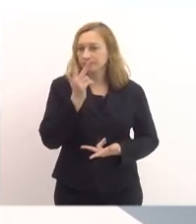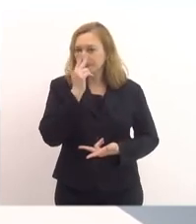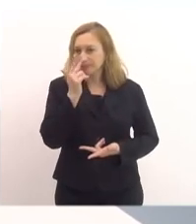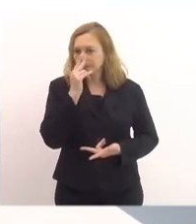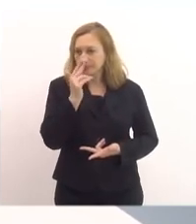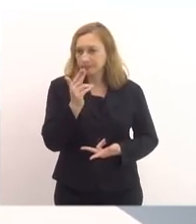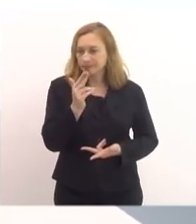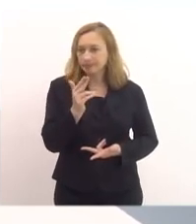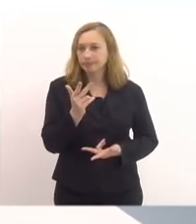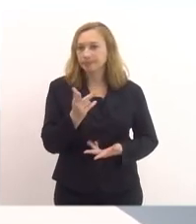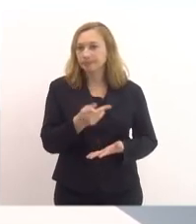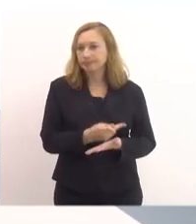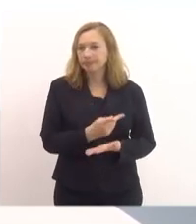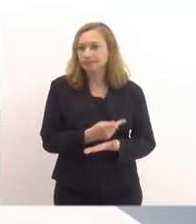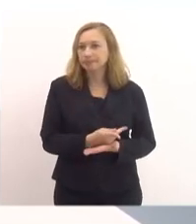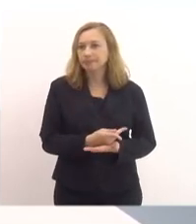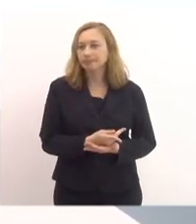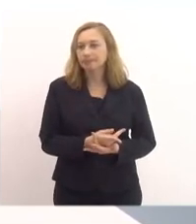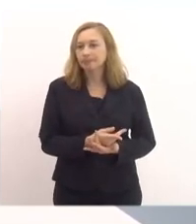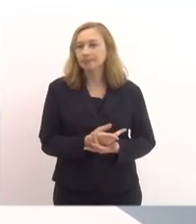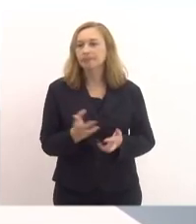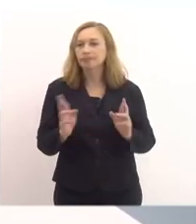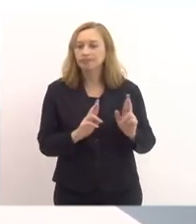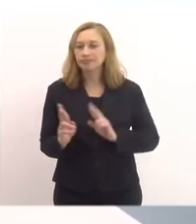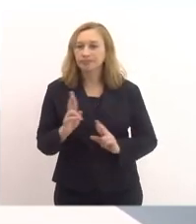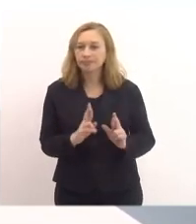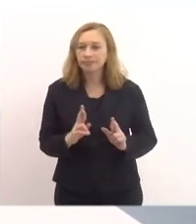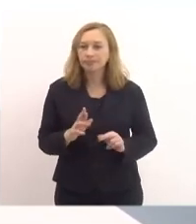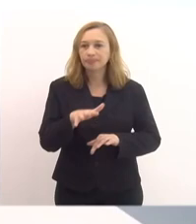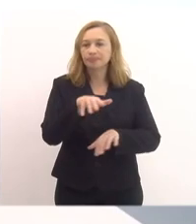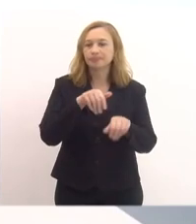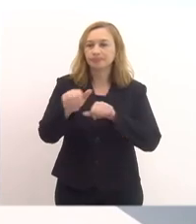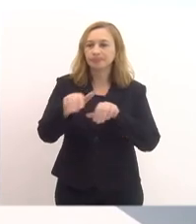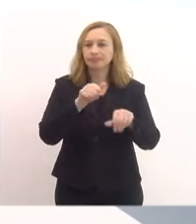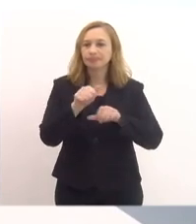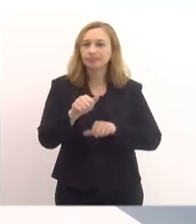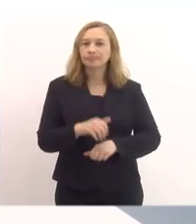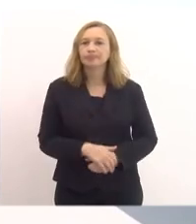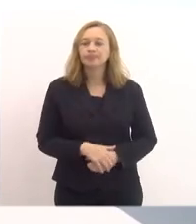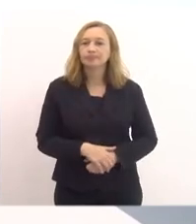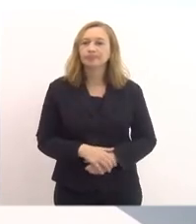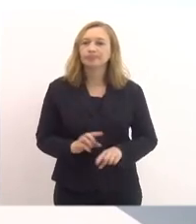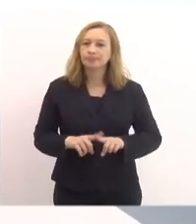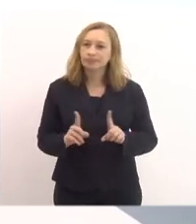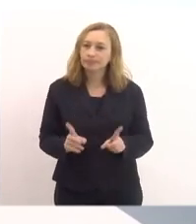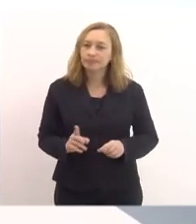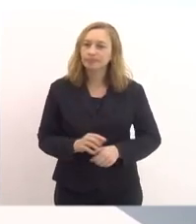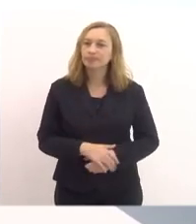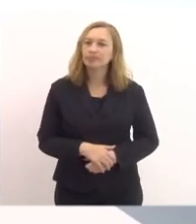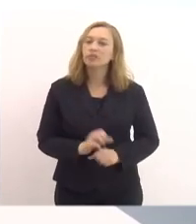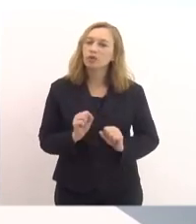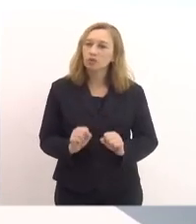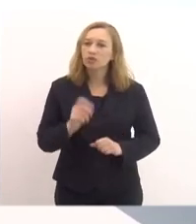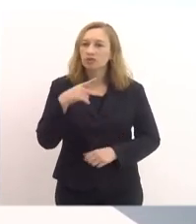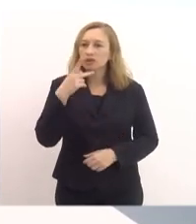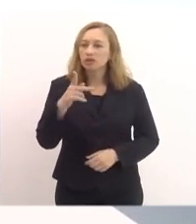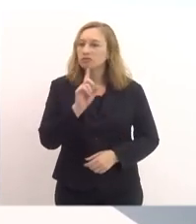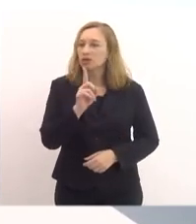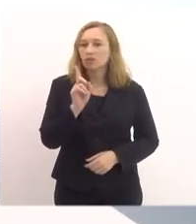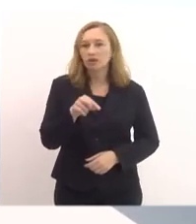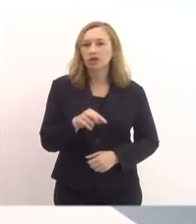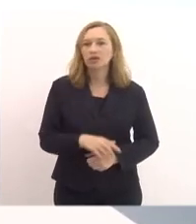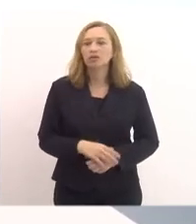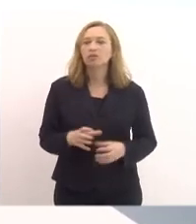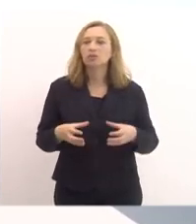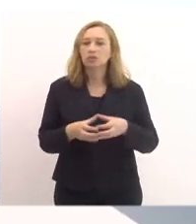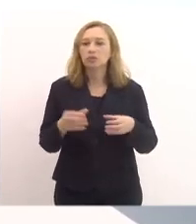alguma recalcitrância em relação a promover esse chamamento, mas eu, assim, posso dizer que não é o caso, né? O